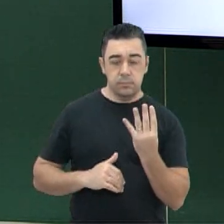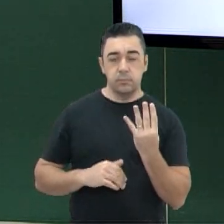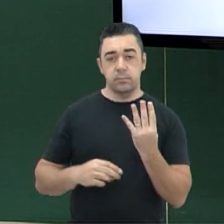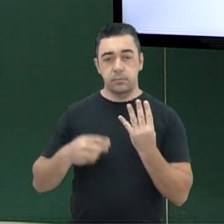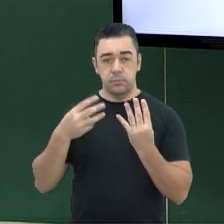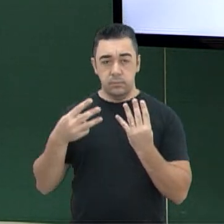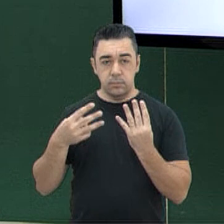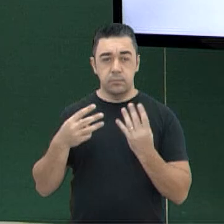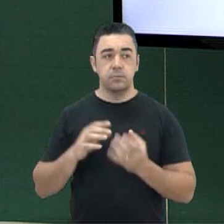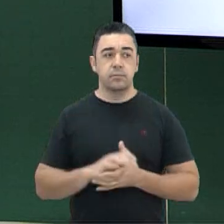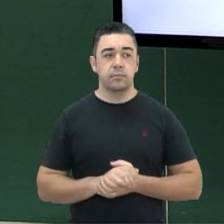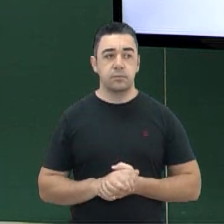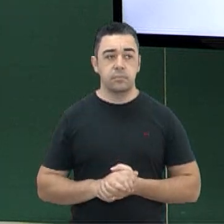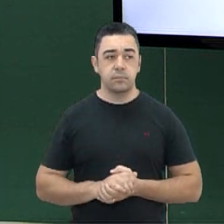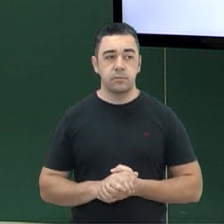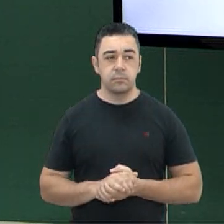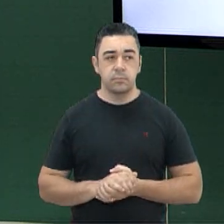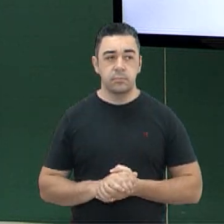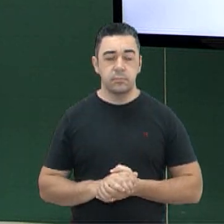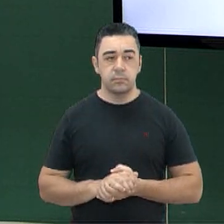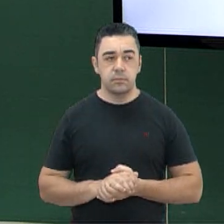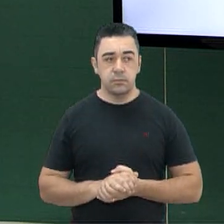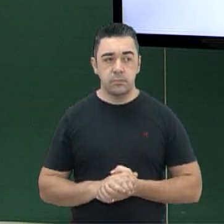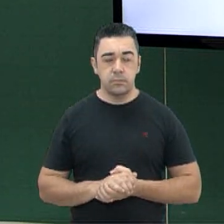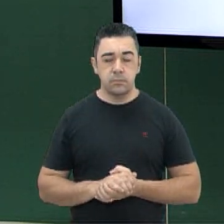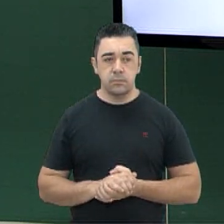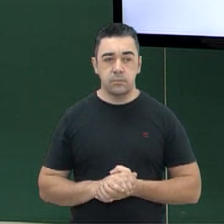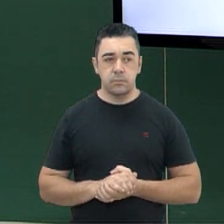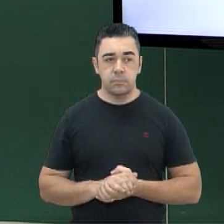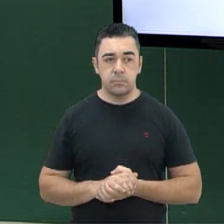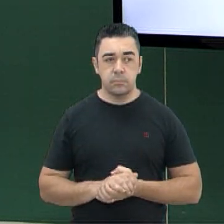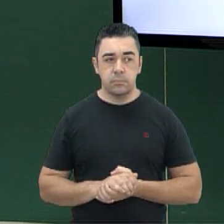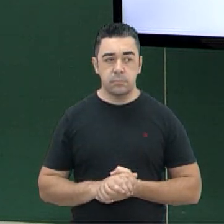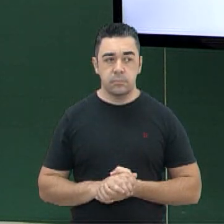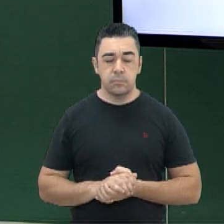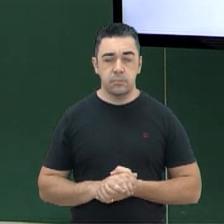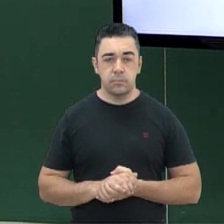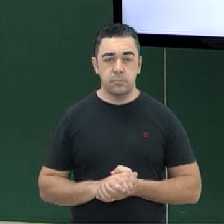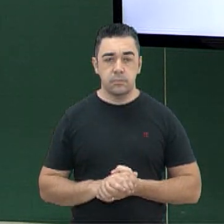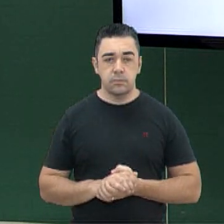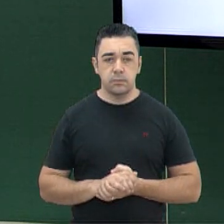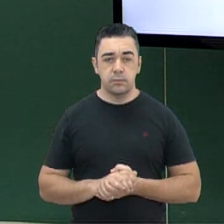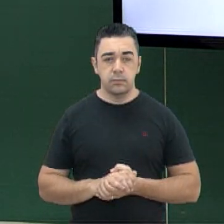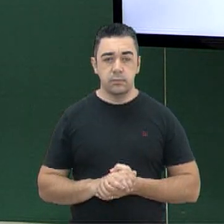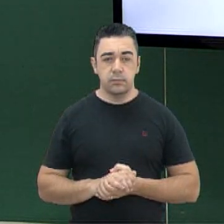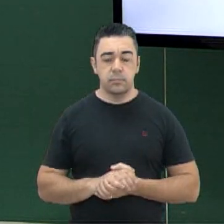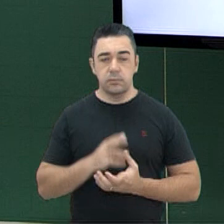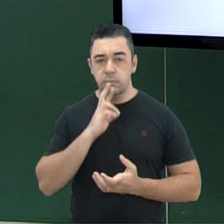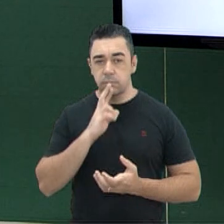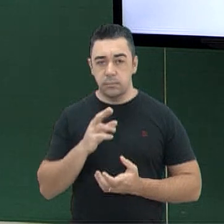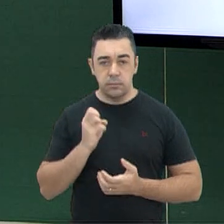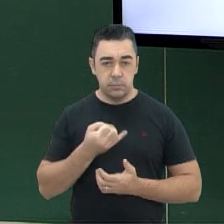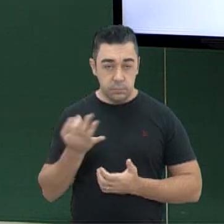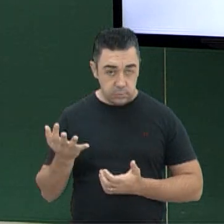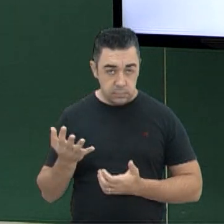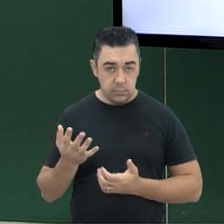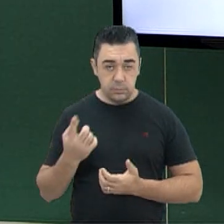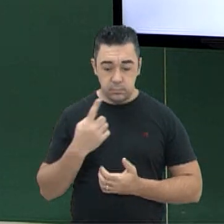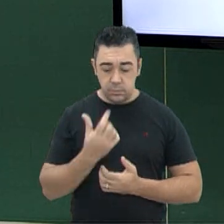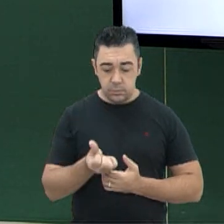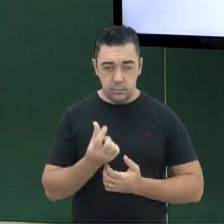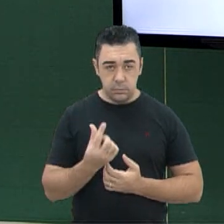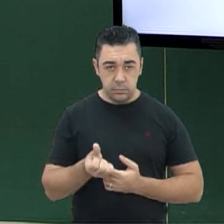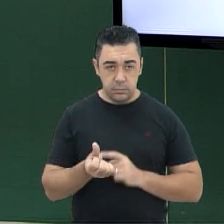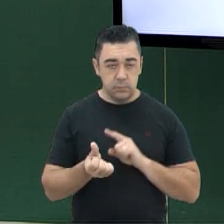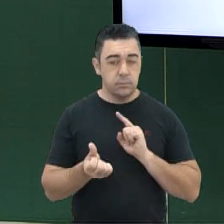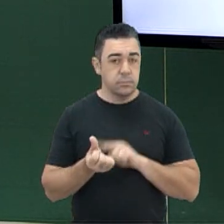zerar. 41, agora eu vou tirar 43. 59 menos 43 vai ficar